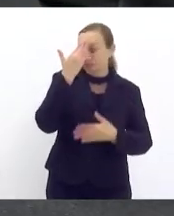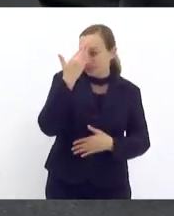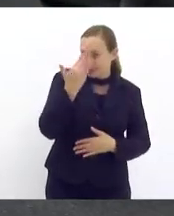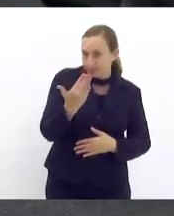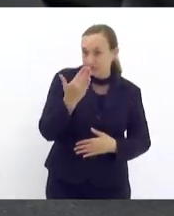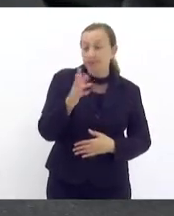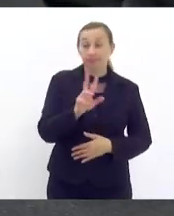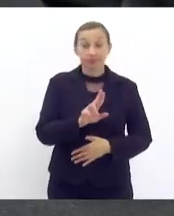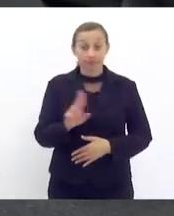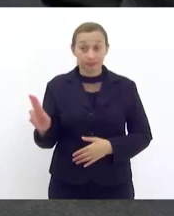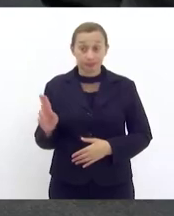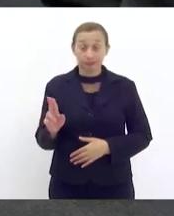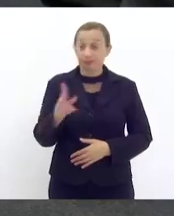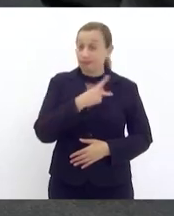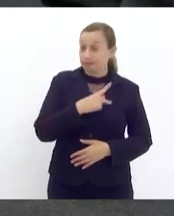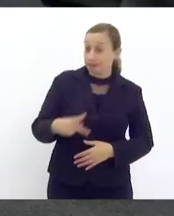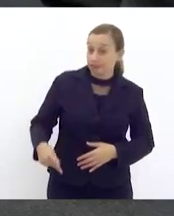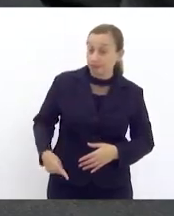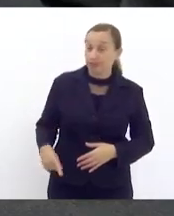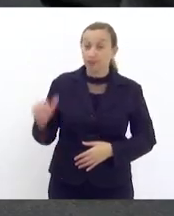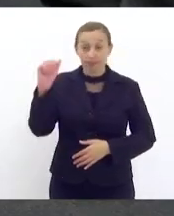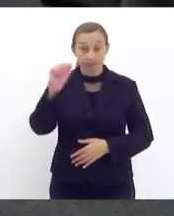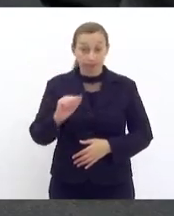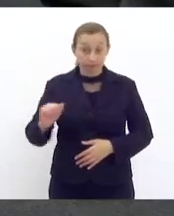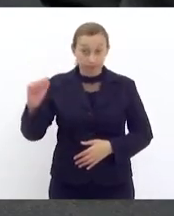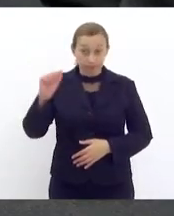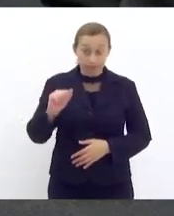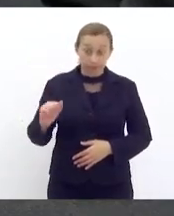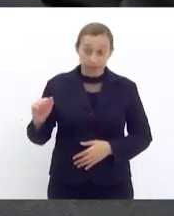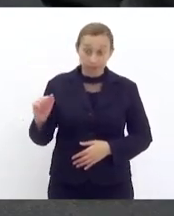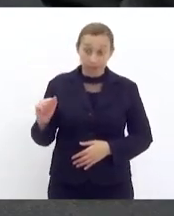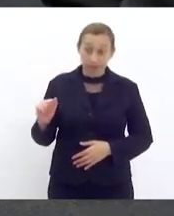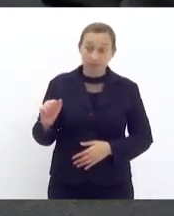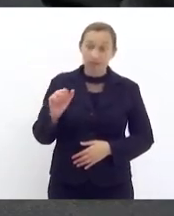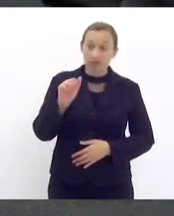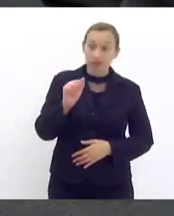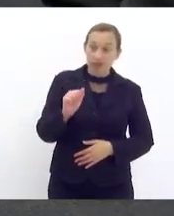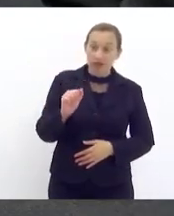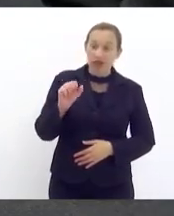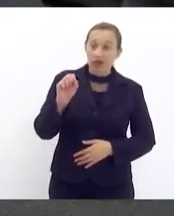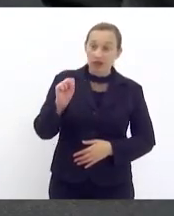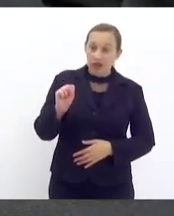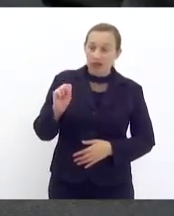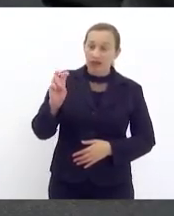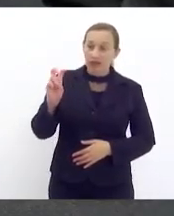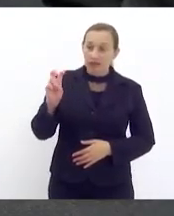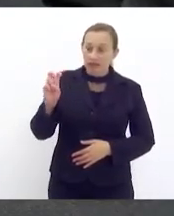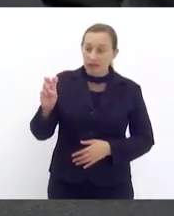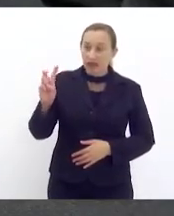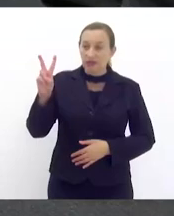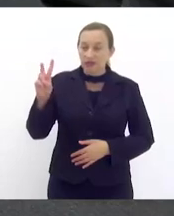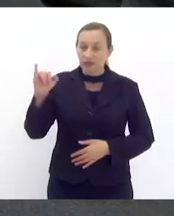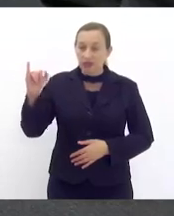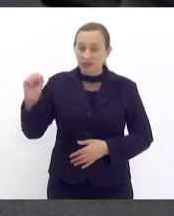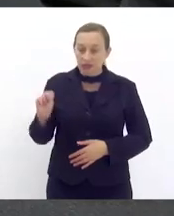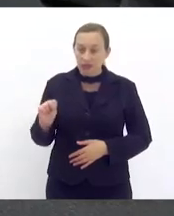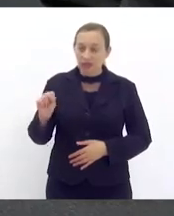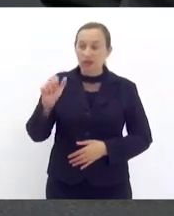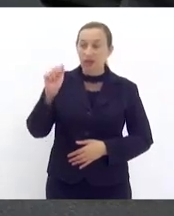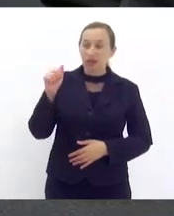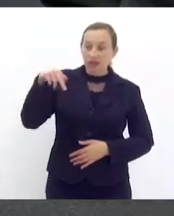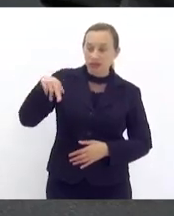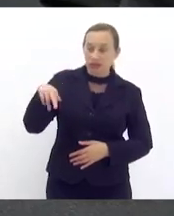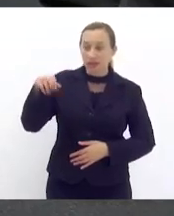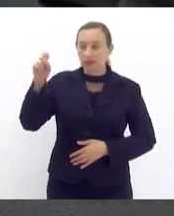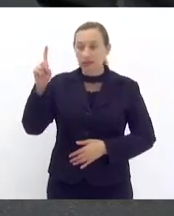em nome do presidente da associação da Acer Visa o André Ferraz nosso companheiro